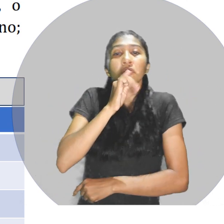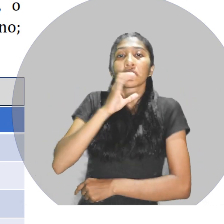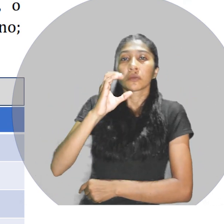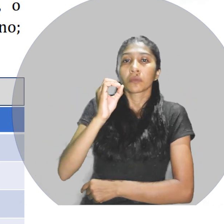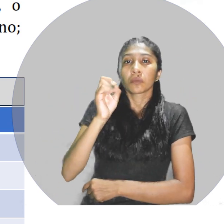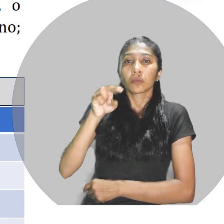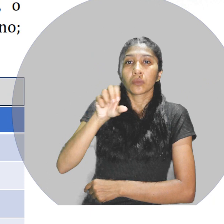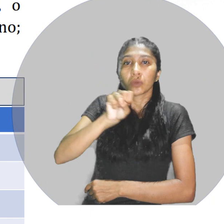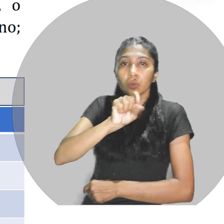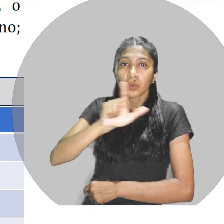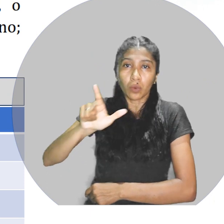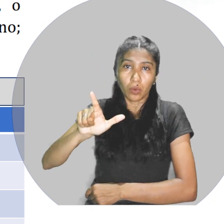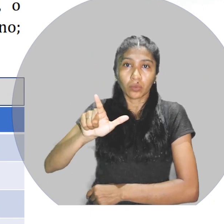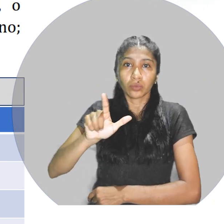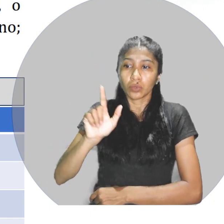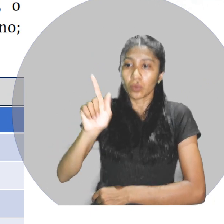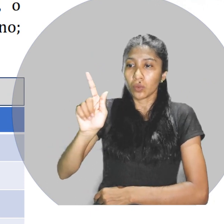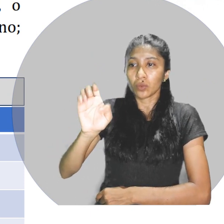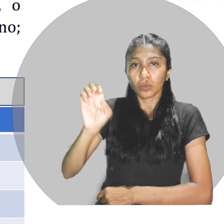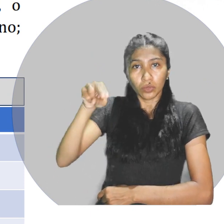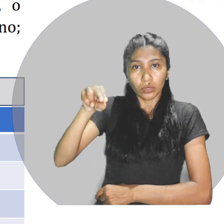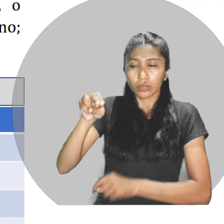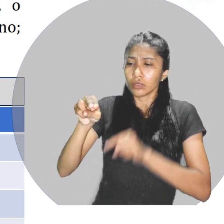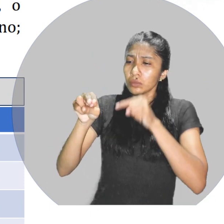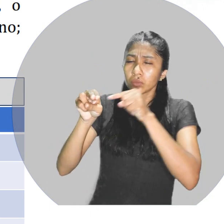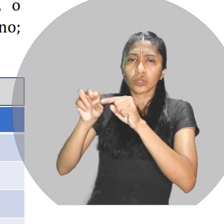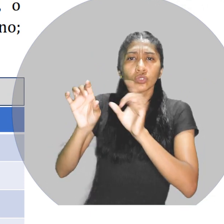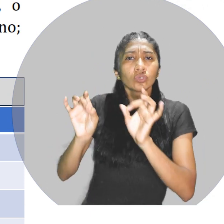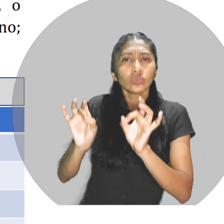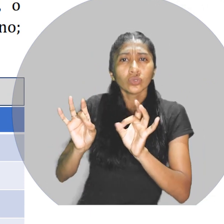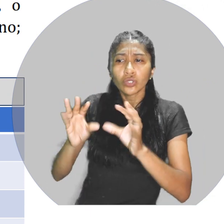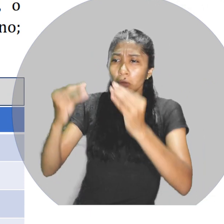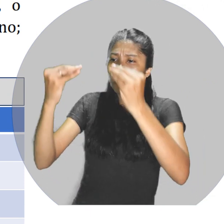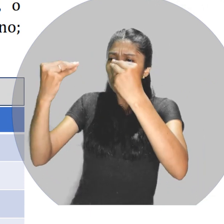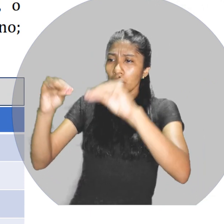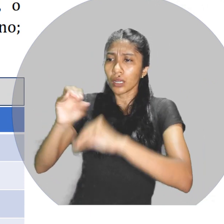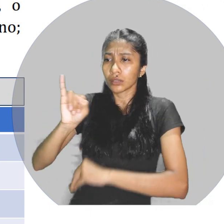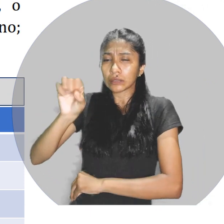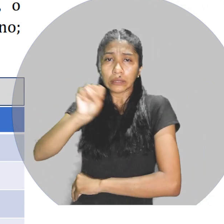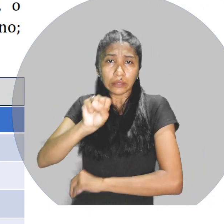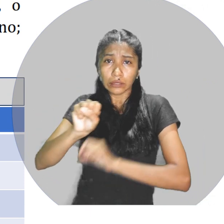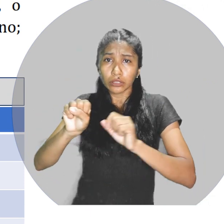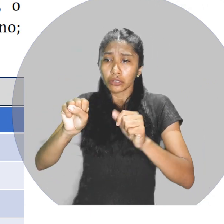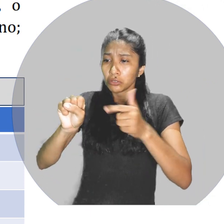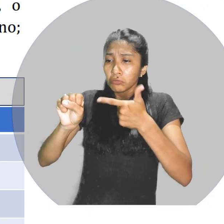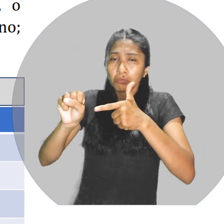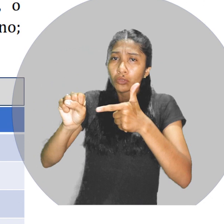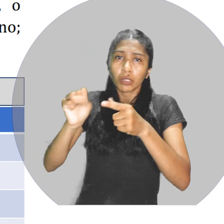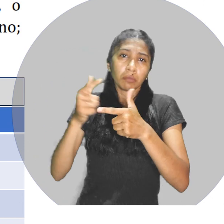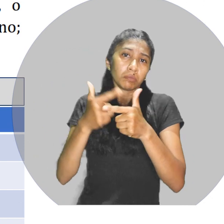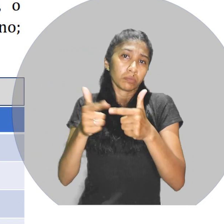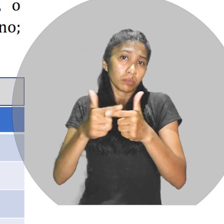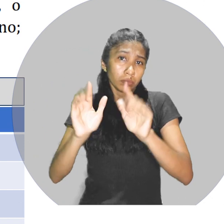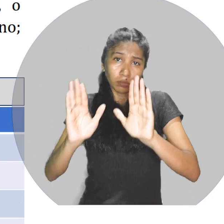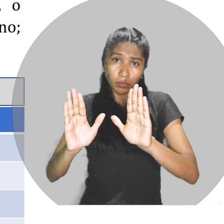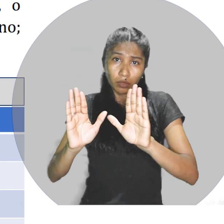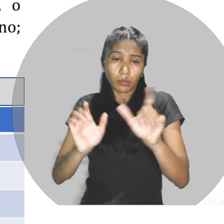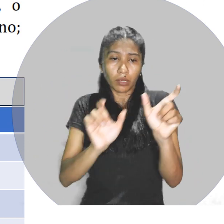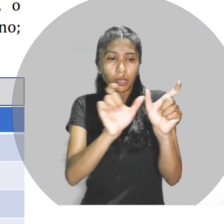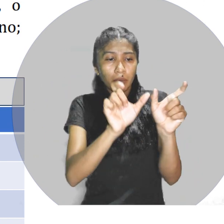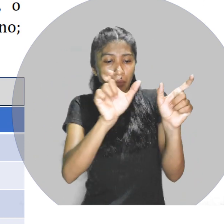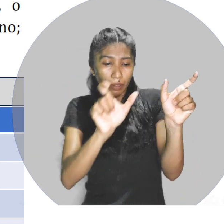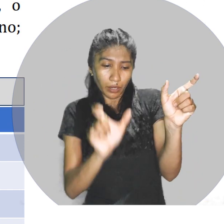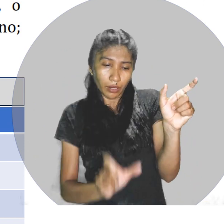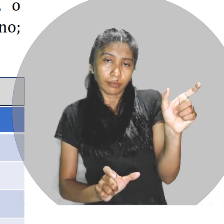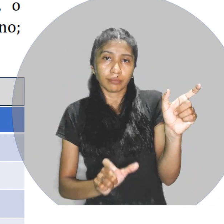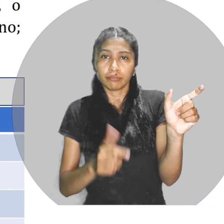no genitivo, basta nós colocarmos a desinência is, e não há nenhuma alteração no